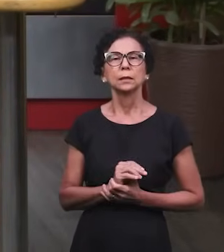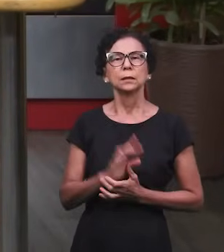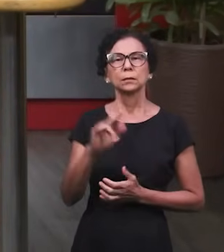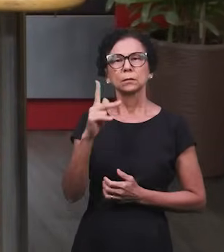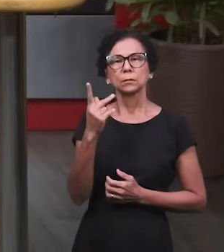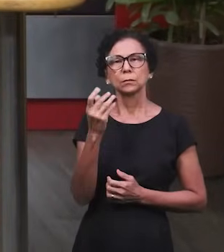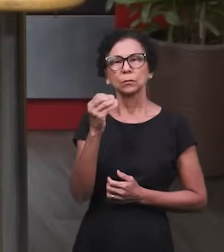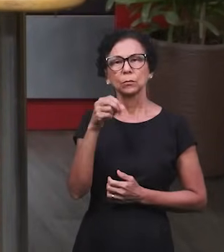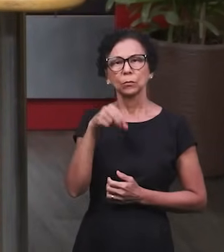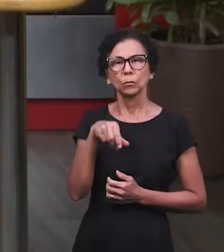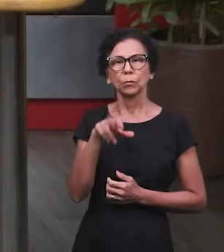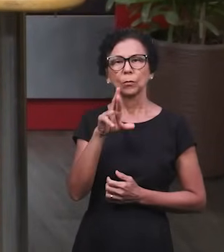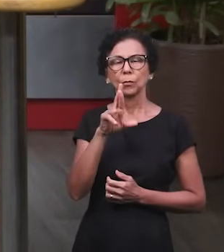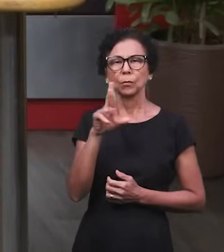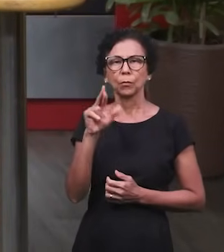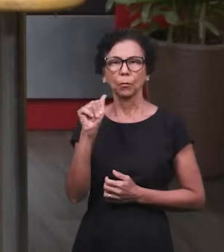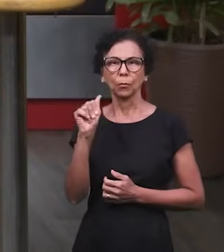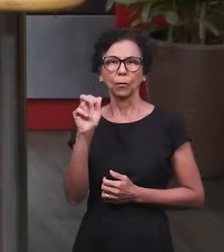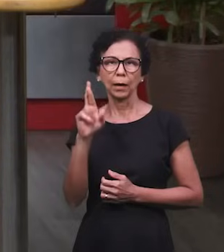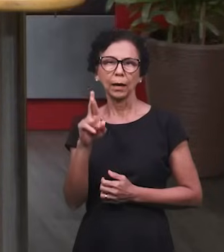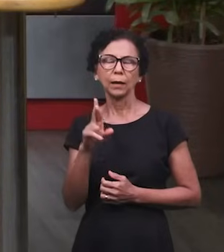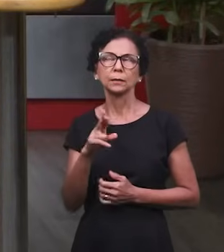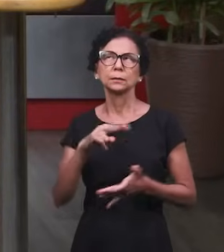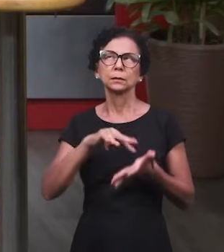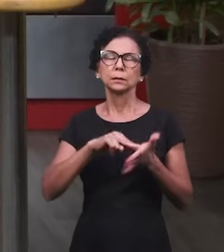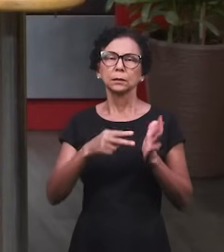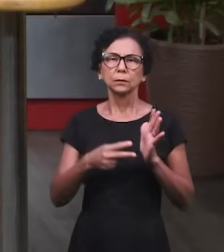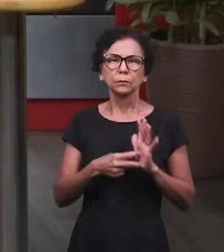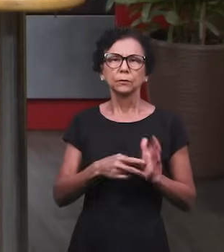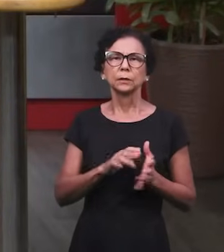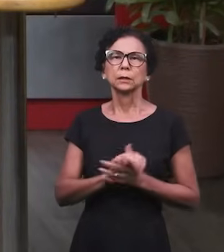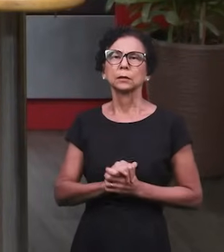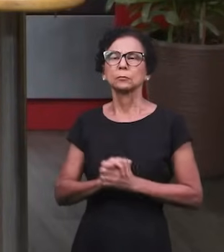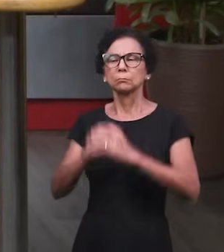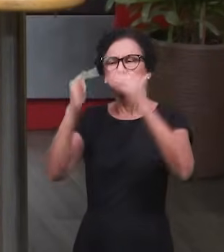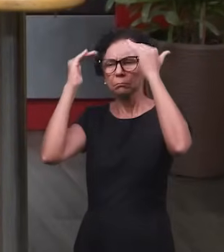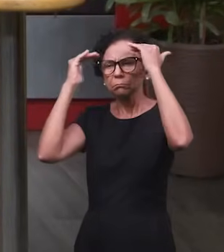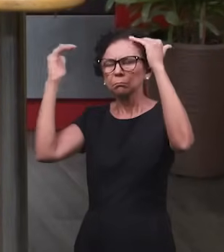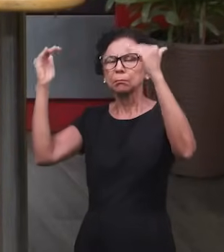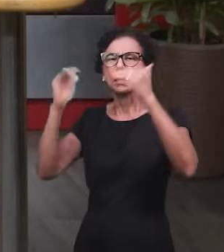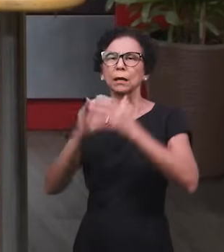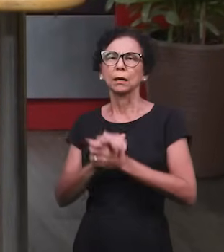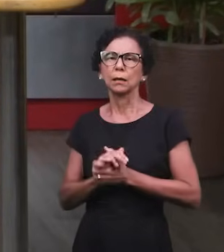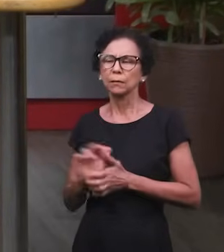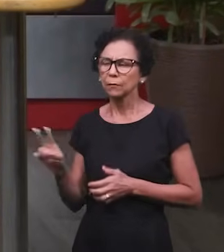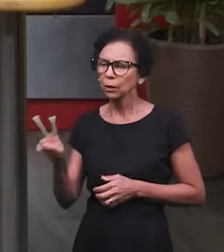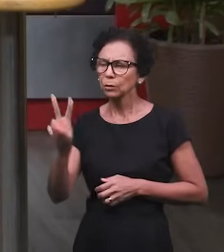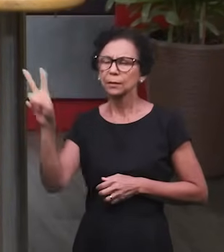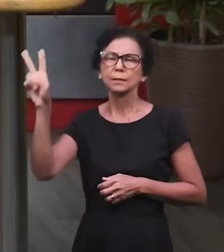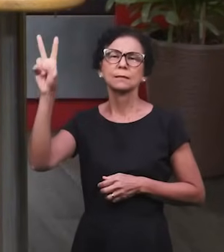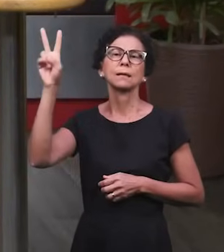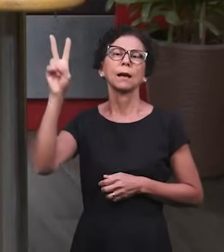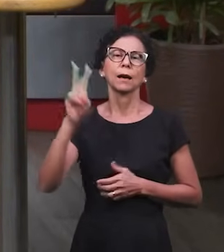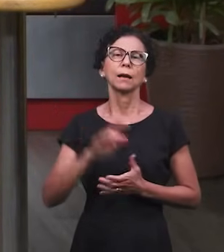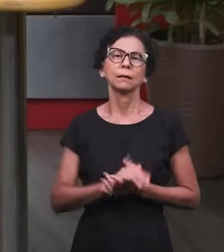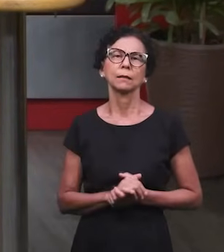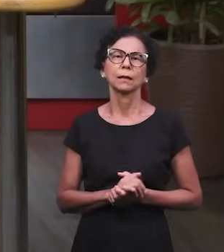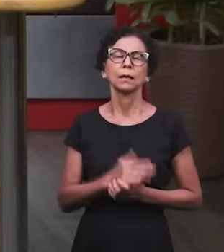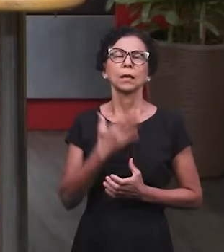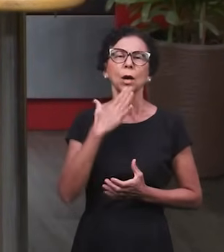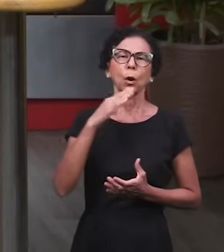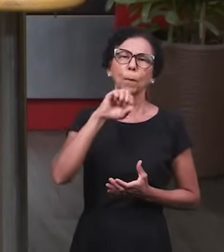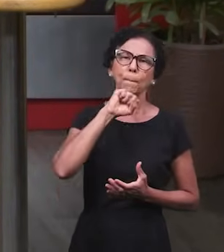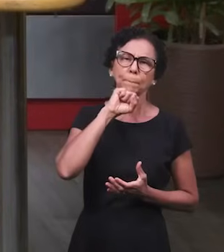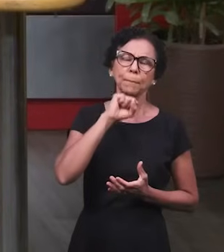E podemos dizer assim de de reverenciar mesmo certo então é uma palavra que deve devemos lembrar ou seja